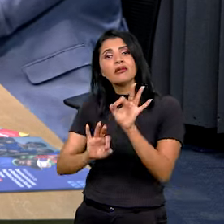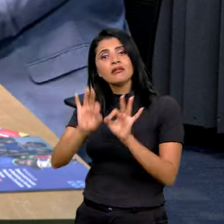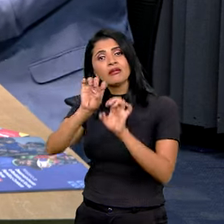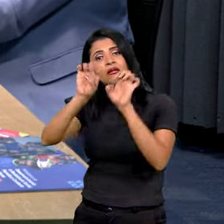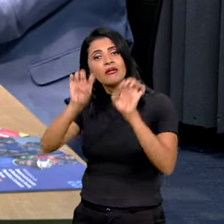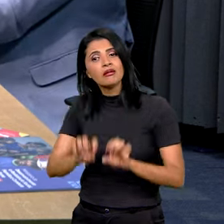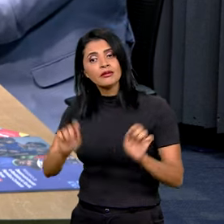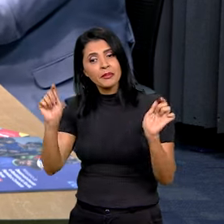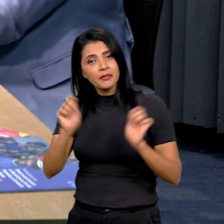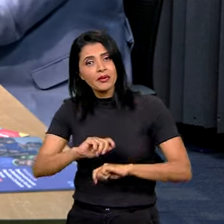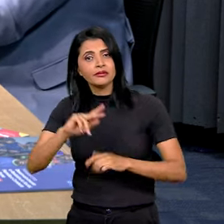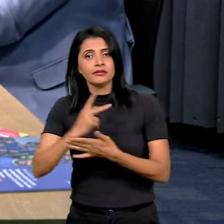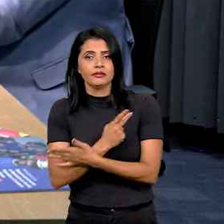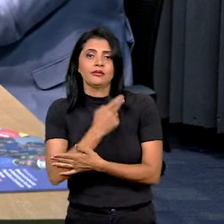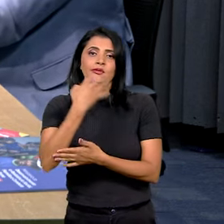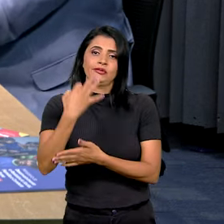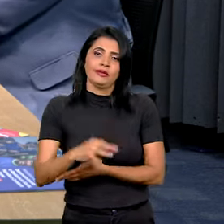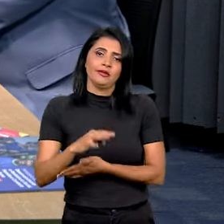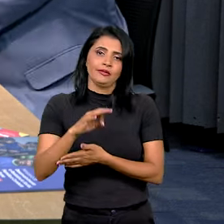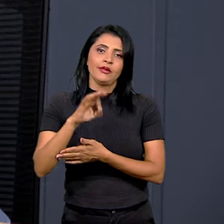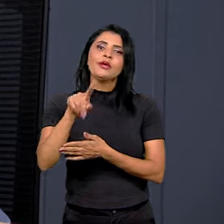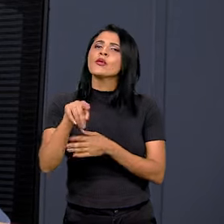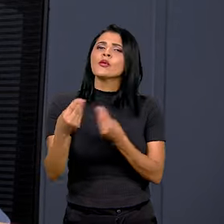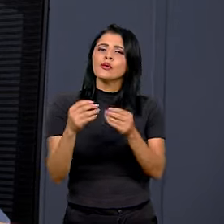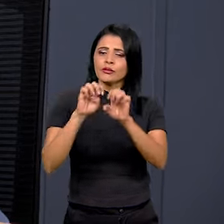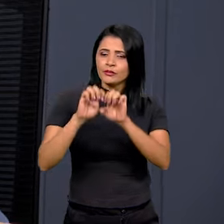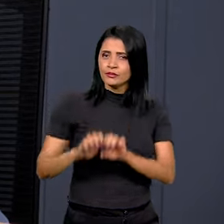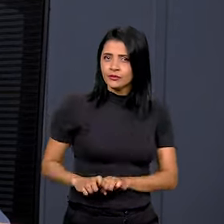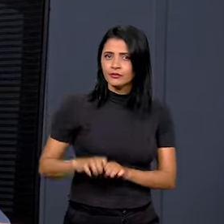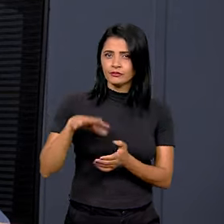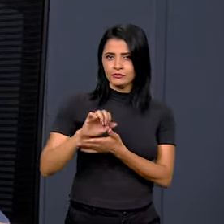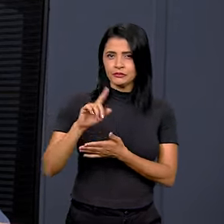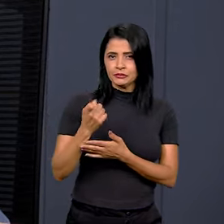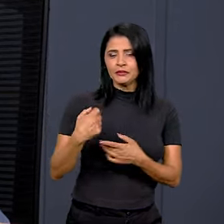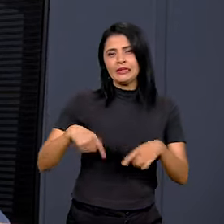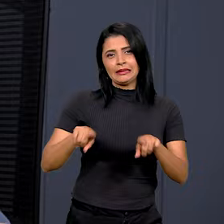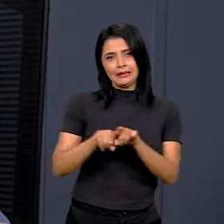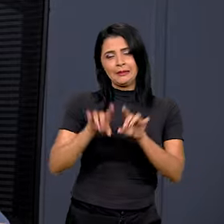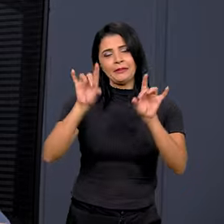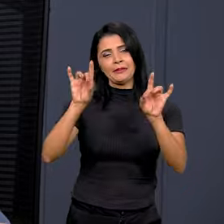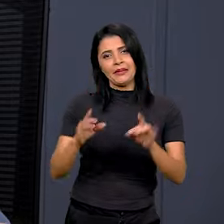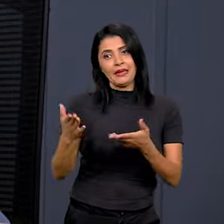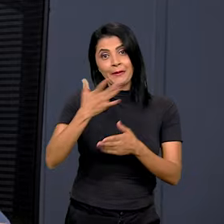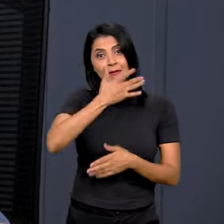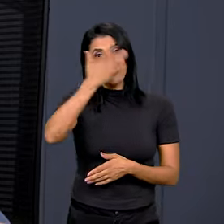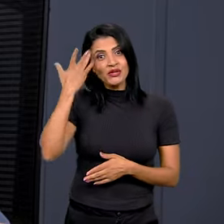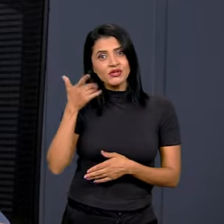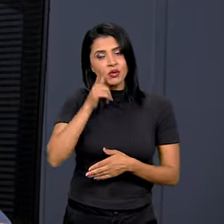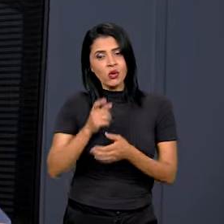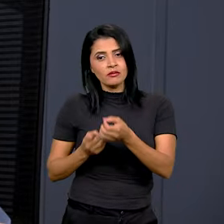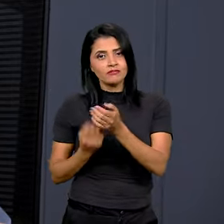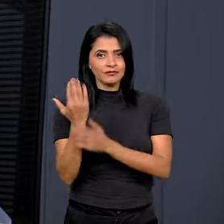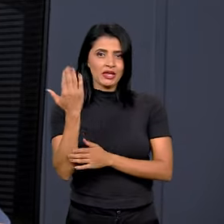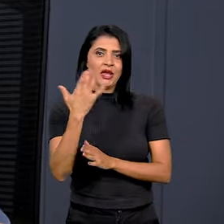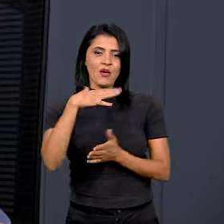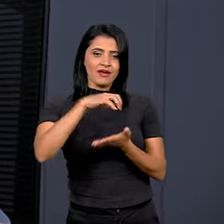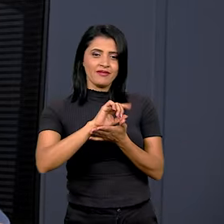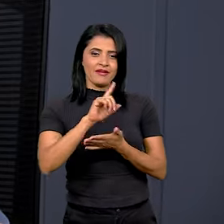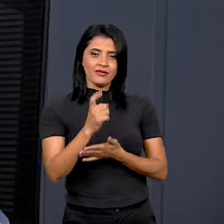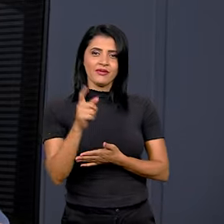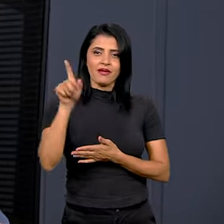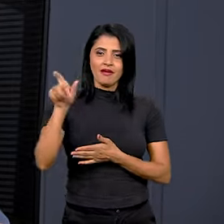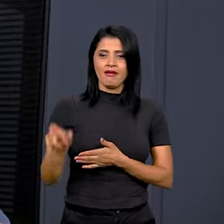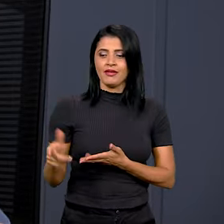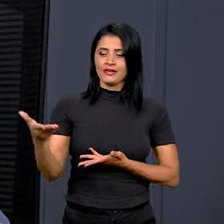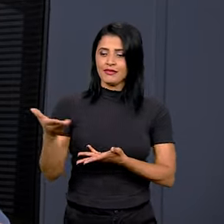estruturação para que aquilo aconteça essa estruturação se dá não só no cadastro único mas especialmente naquelas pessoas que constroem um cadastro